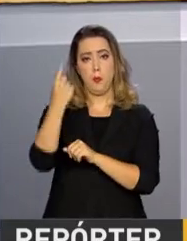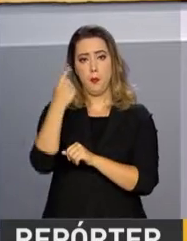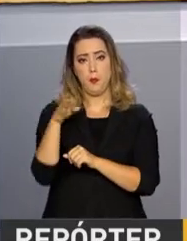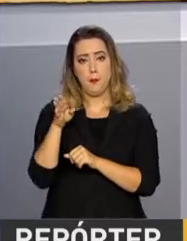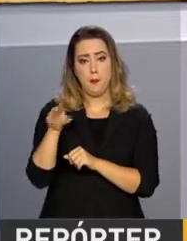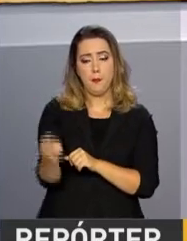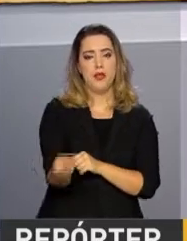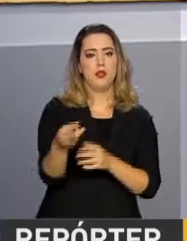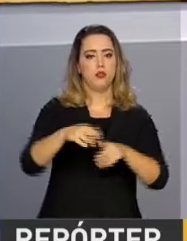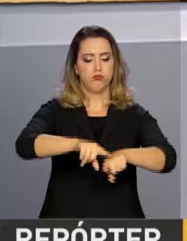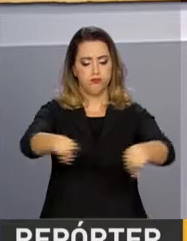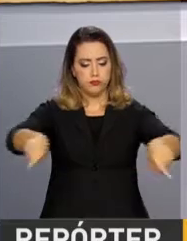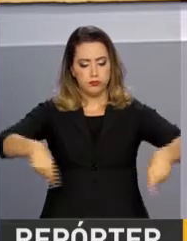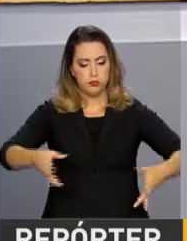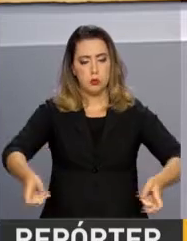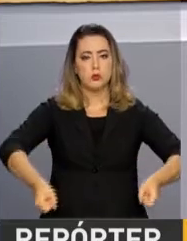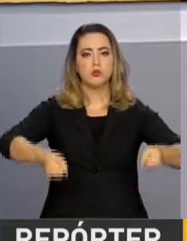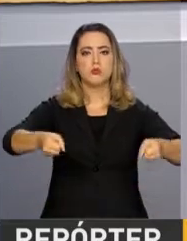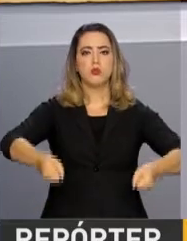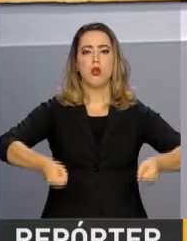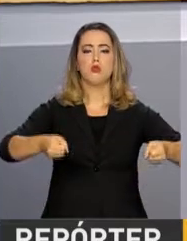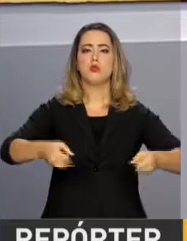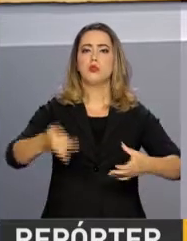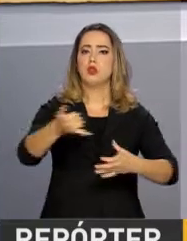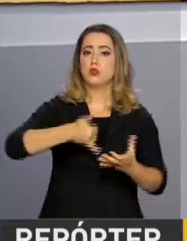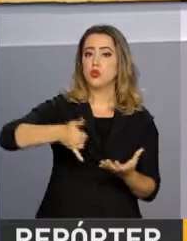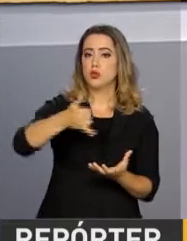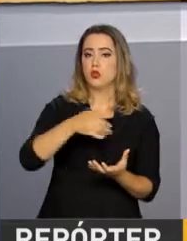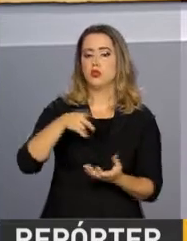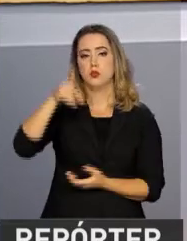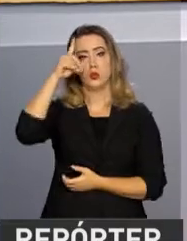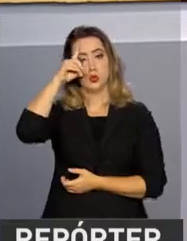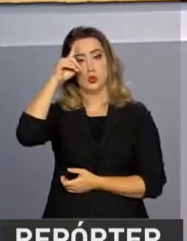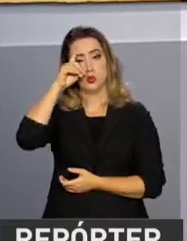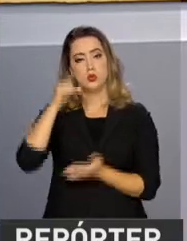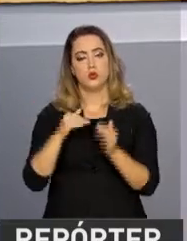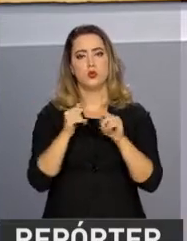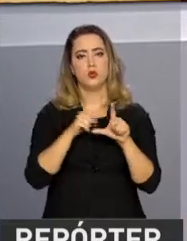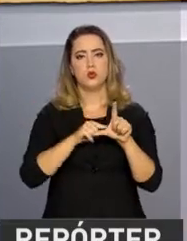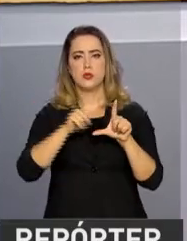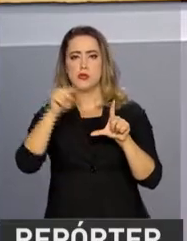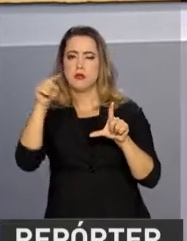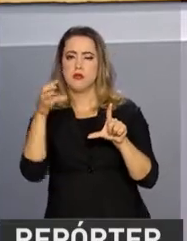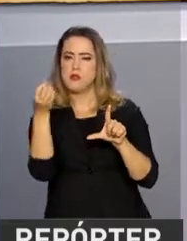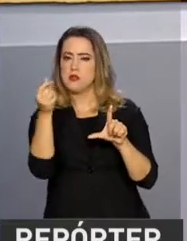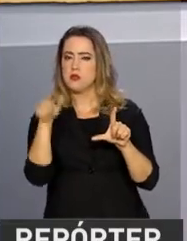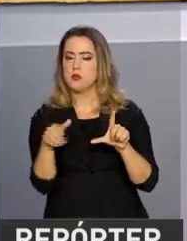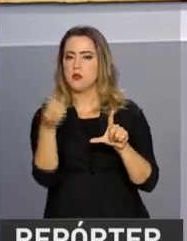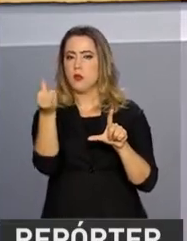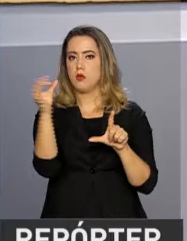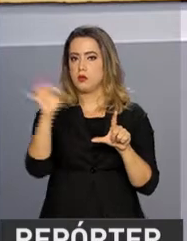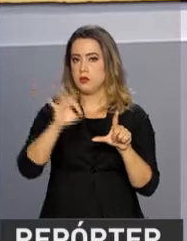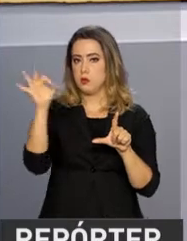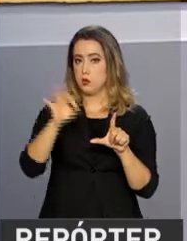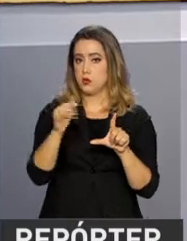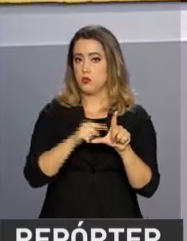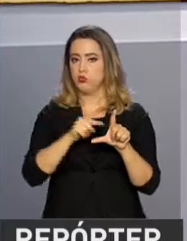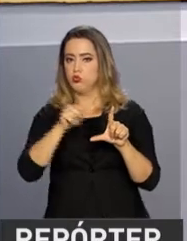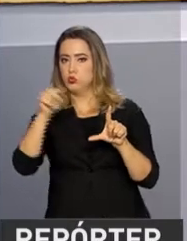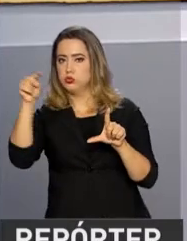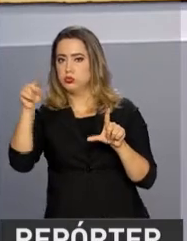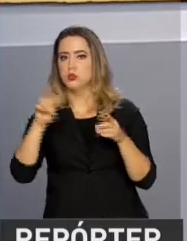dia o volume representa um crescimento de 6,6 por cento em relação ao mês anterior e já corresponde a quase